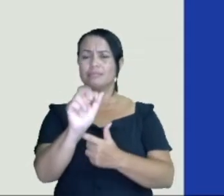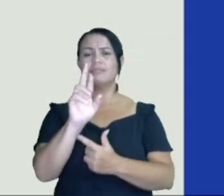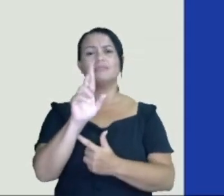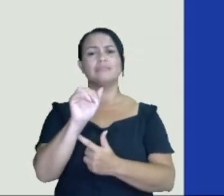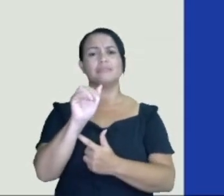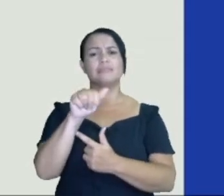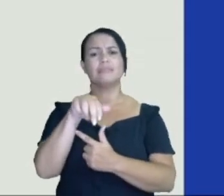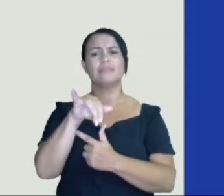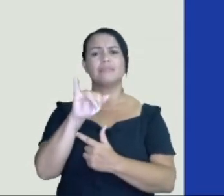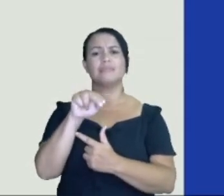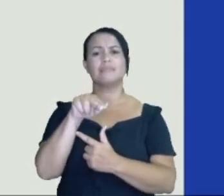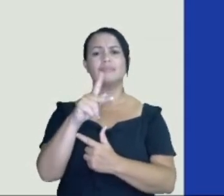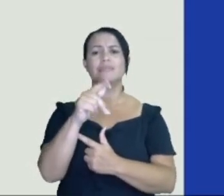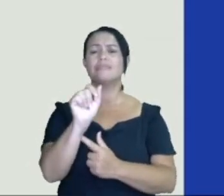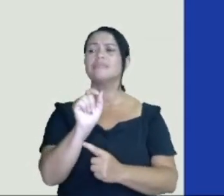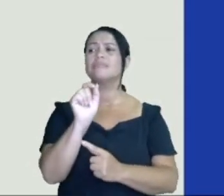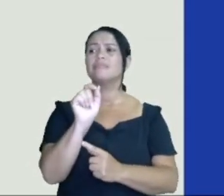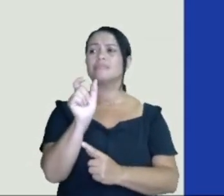Rainha.